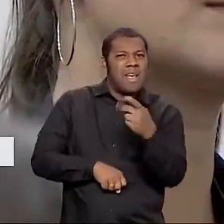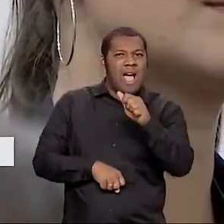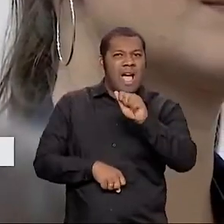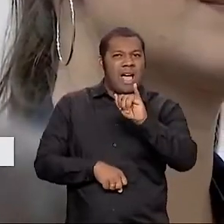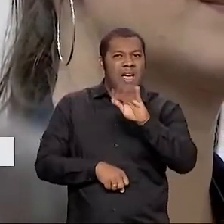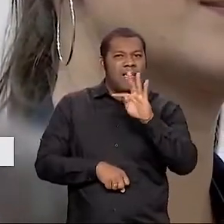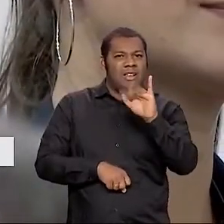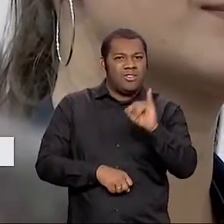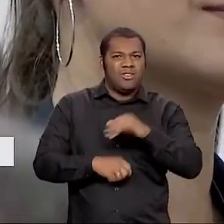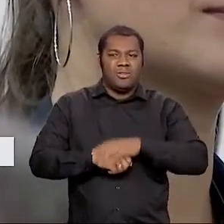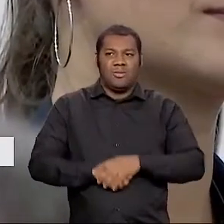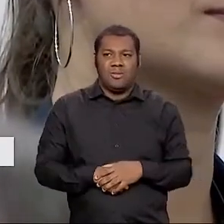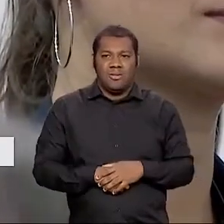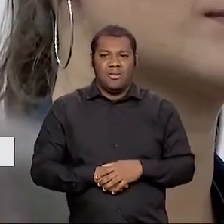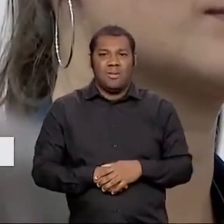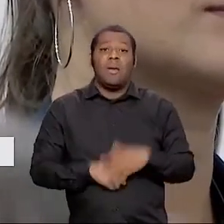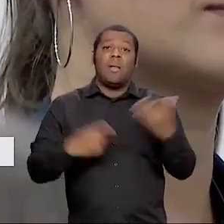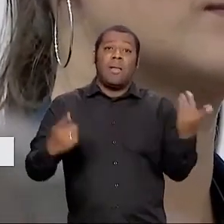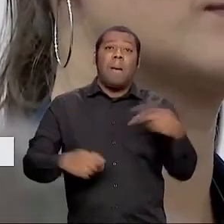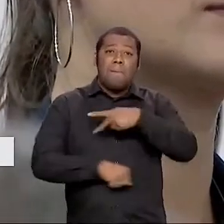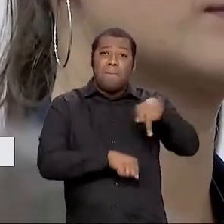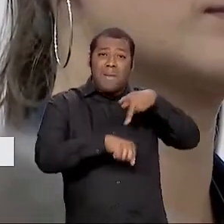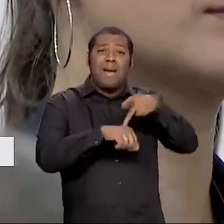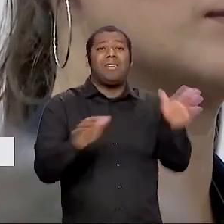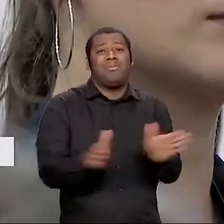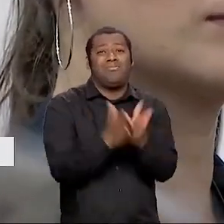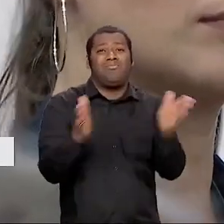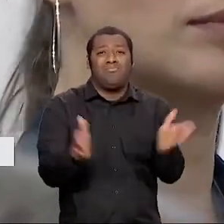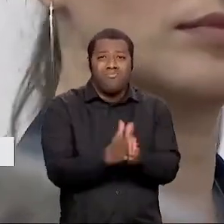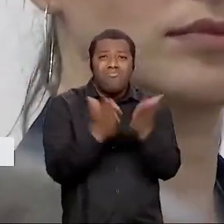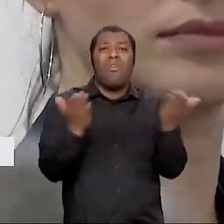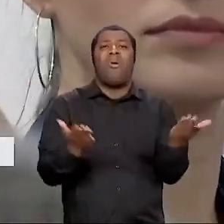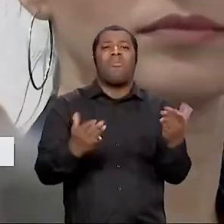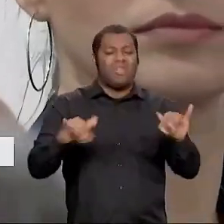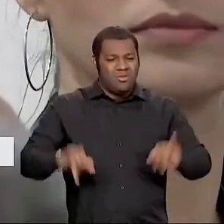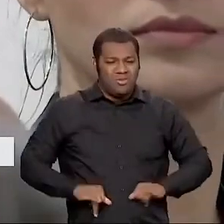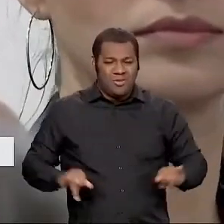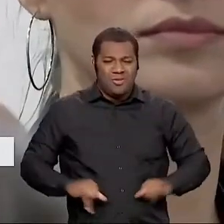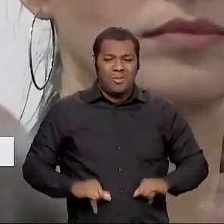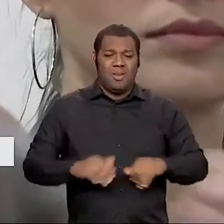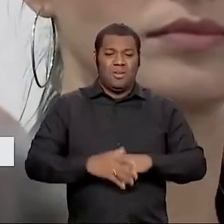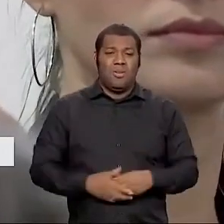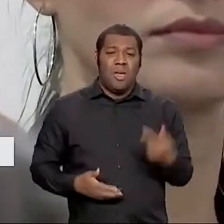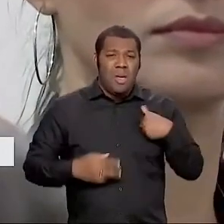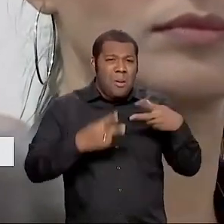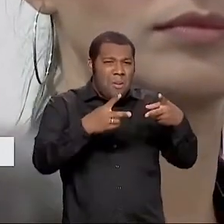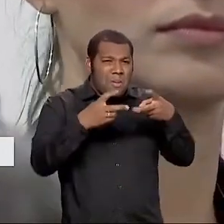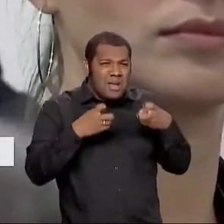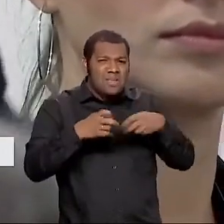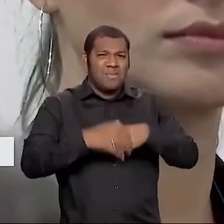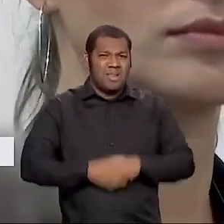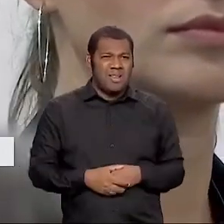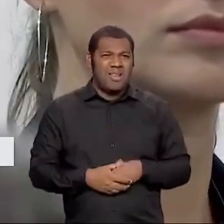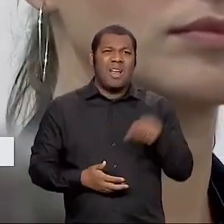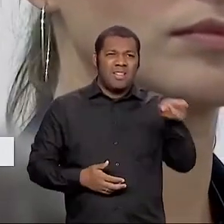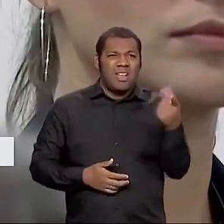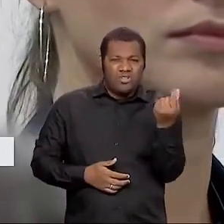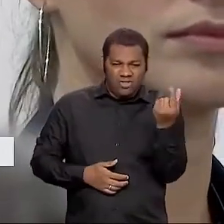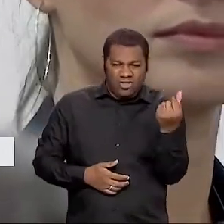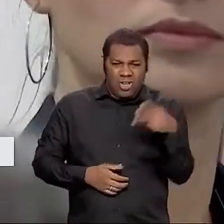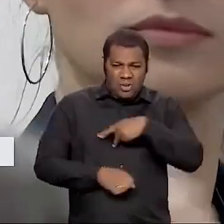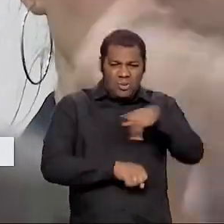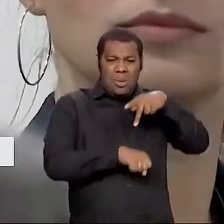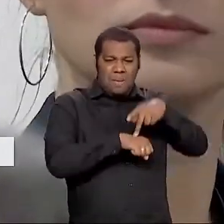e em relação ao Haiti, que é a pobreza do Haiti, o drama do Haiti, eu noto que essa questão do dinheiro que o senhor citou no Haiti, mas